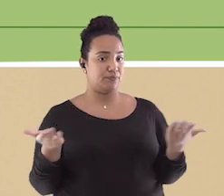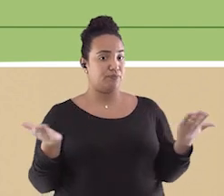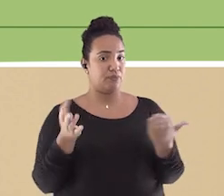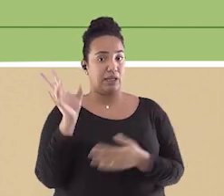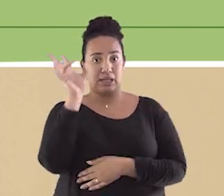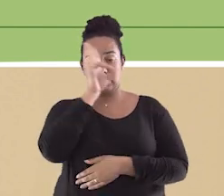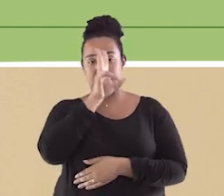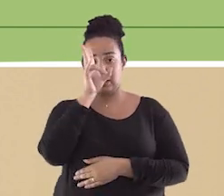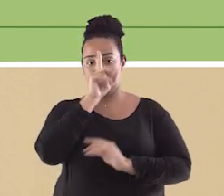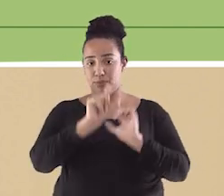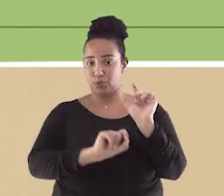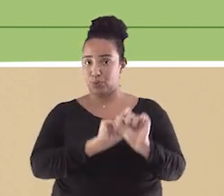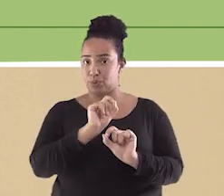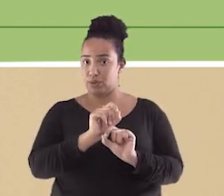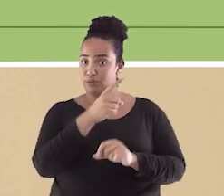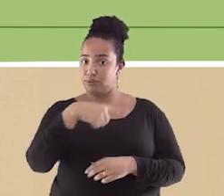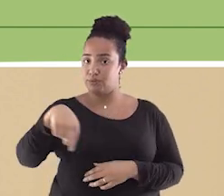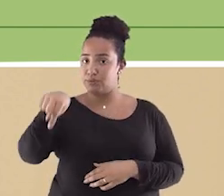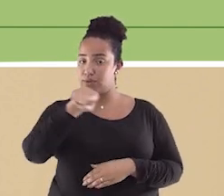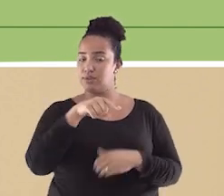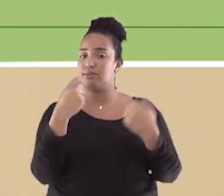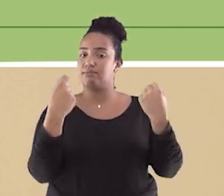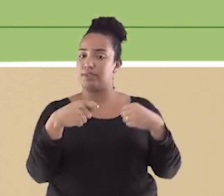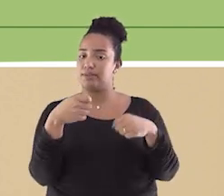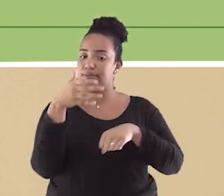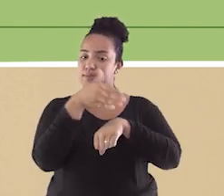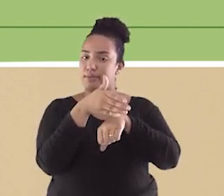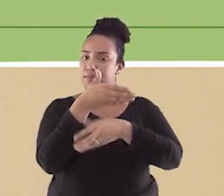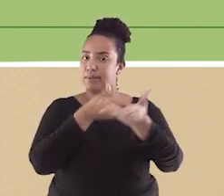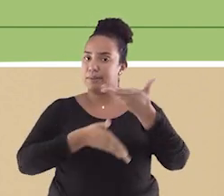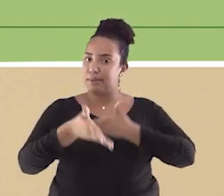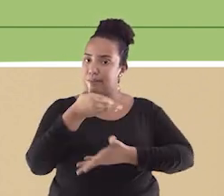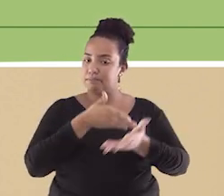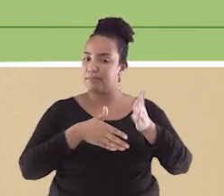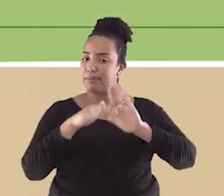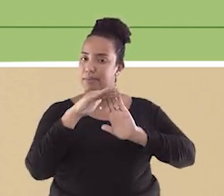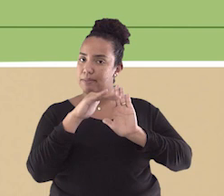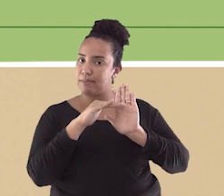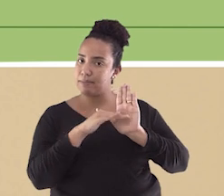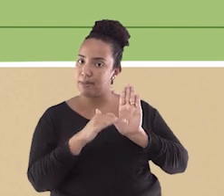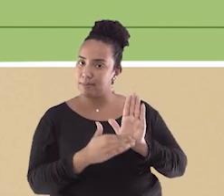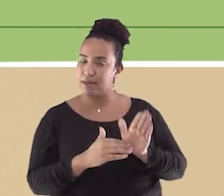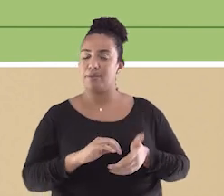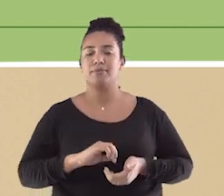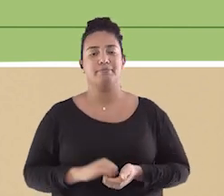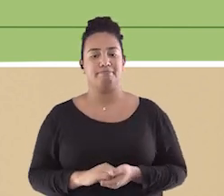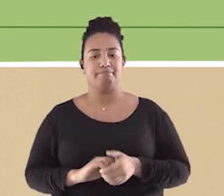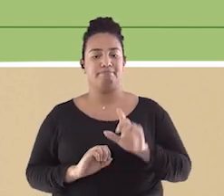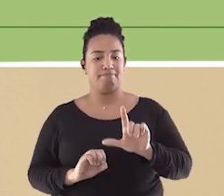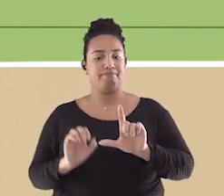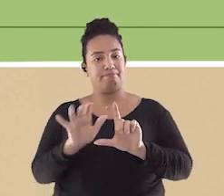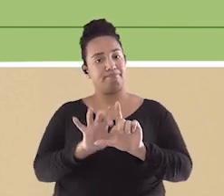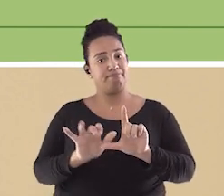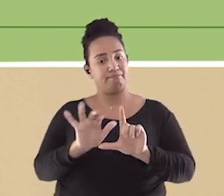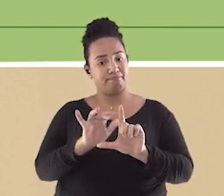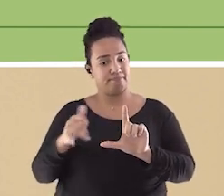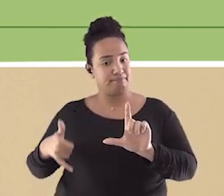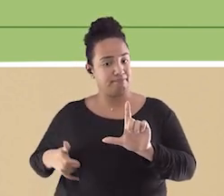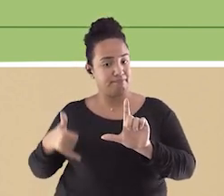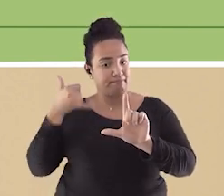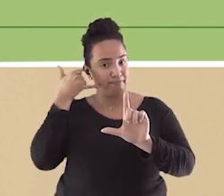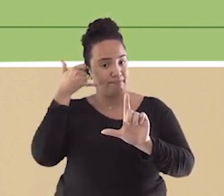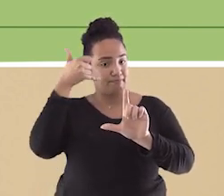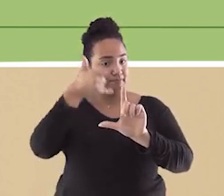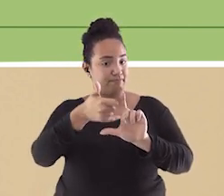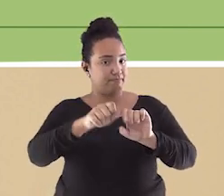E agora um último lembrete, que é para você preencher a sua participação na aula de hoje, certo? É só apontar a câmera